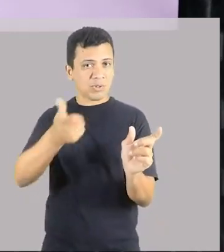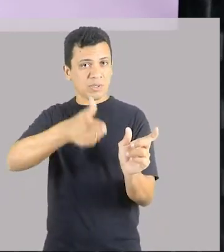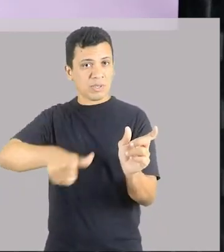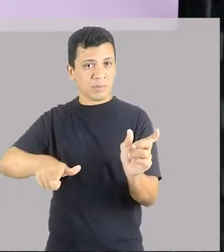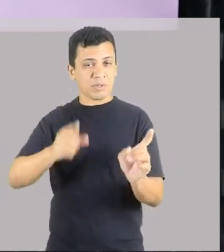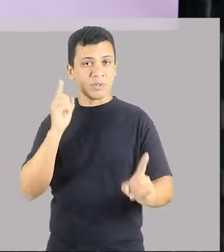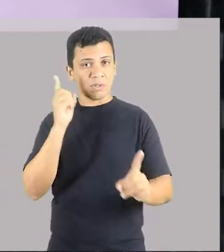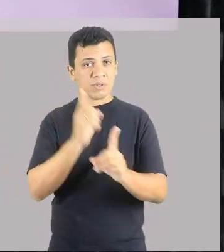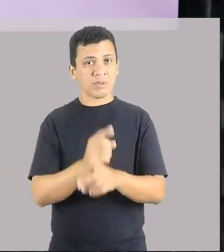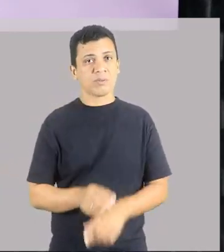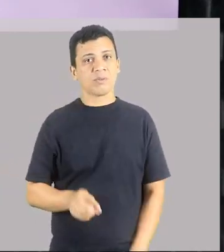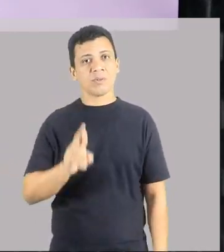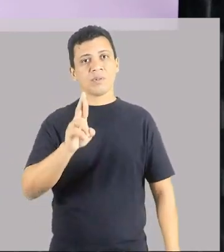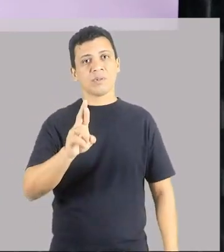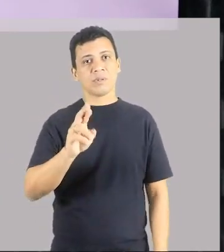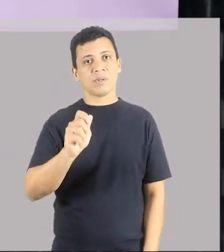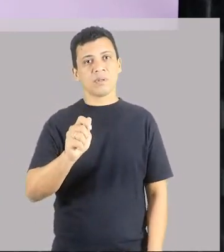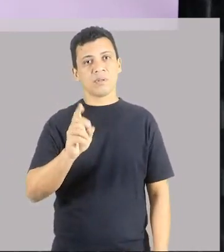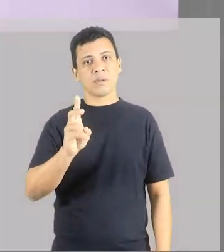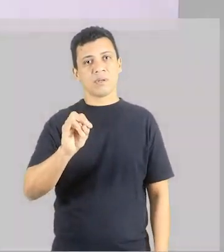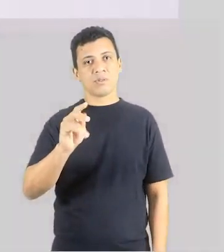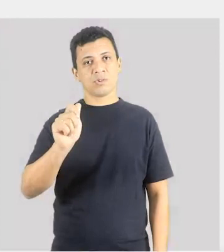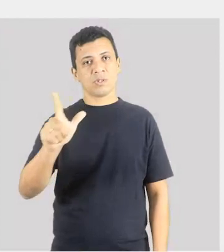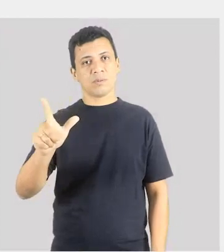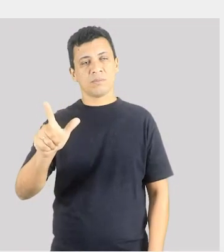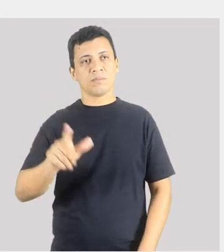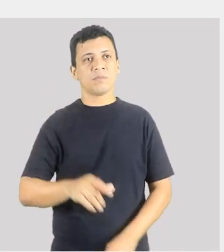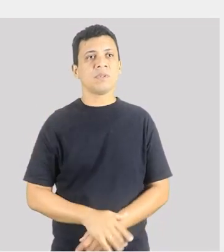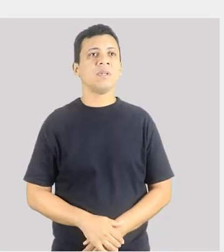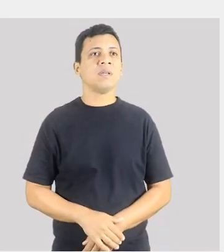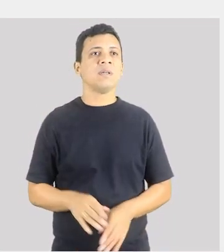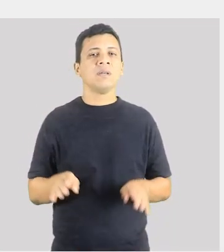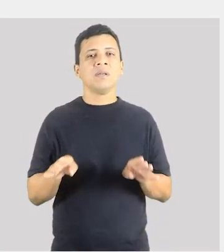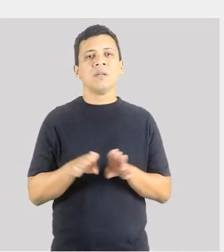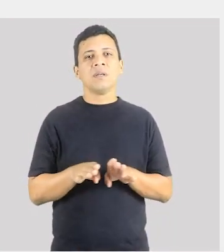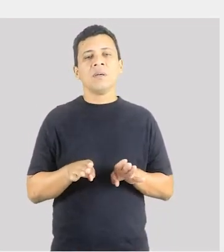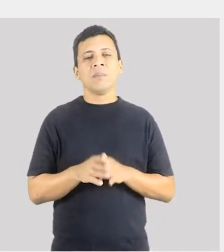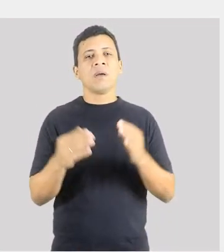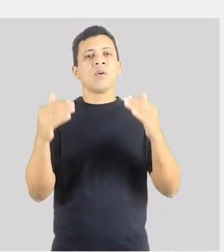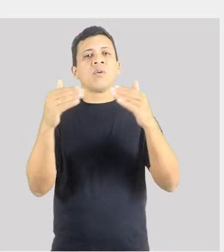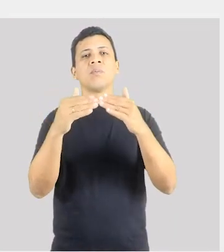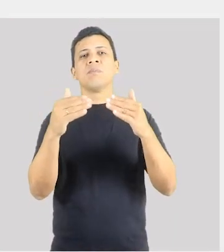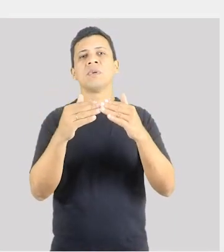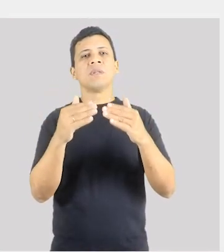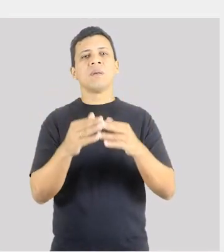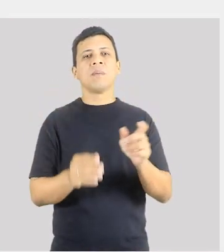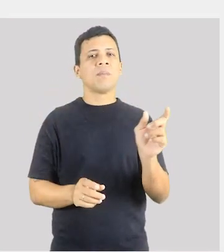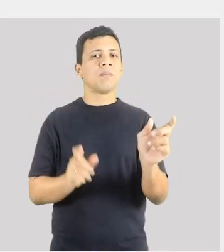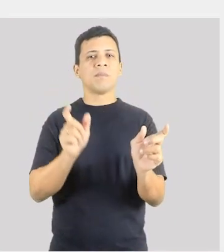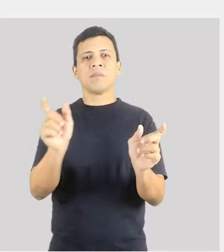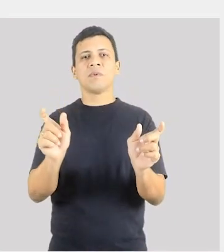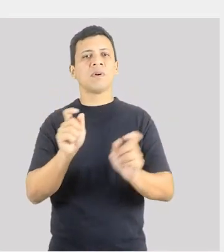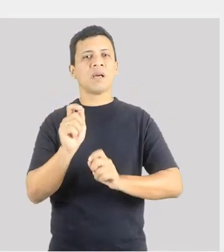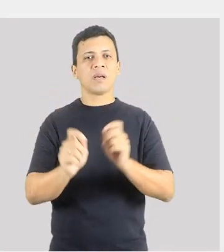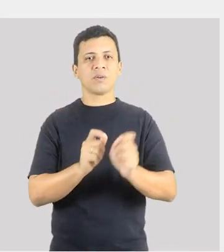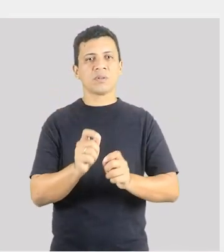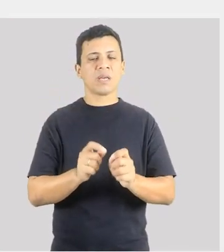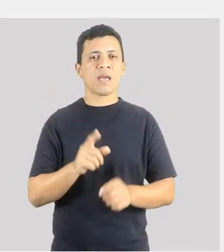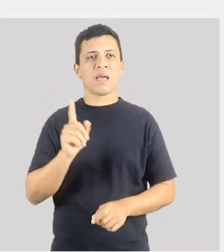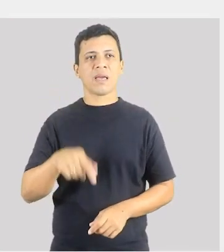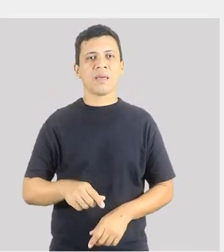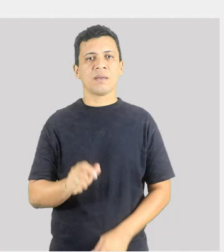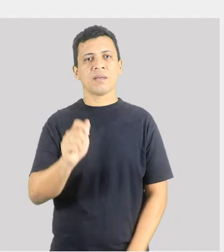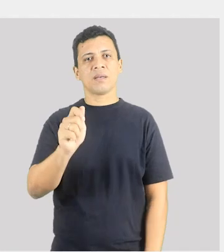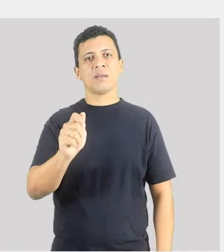tem Identificação do radical aí nós temos também Associados às palavras elementos chamados de afixos